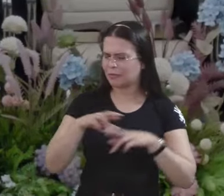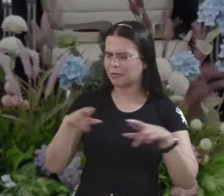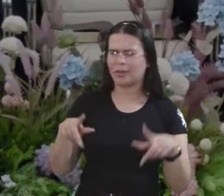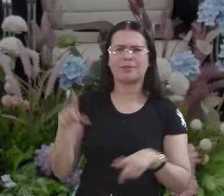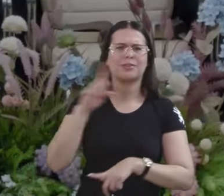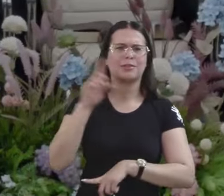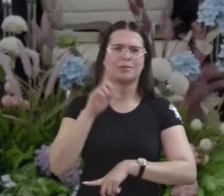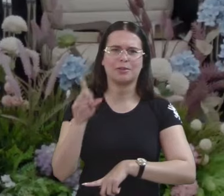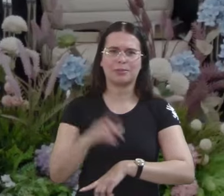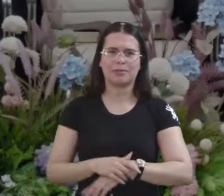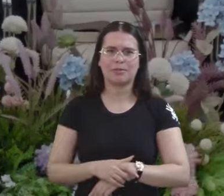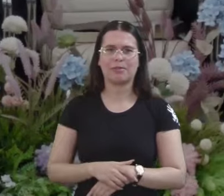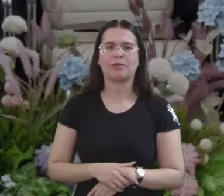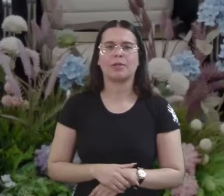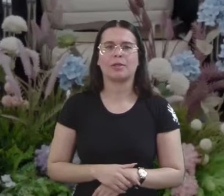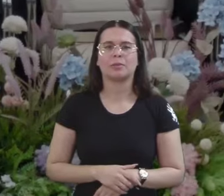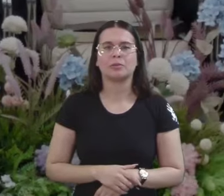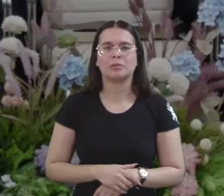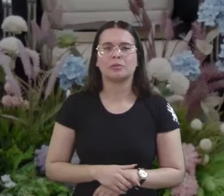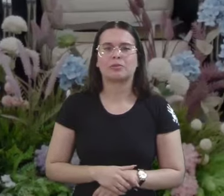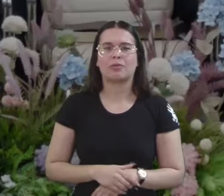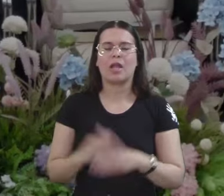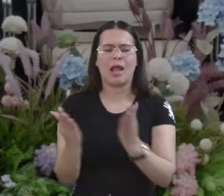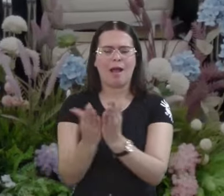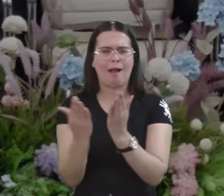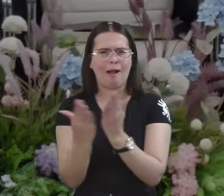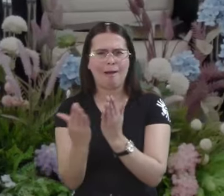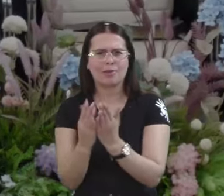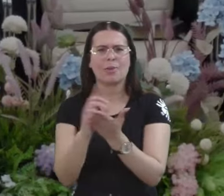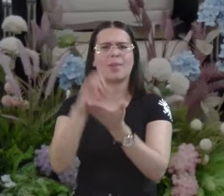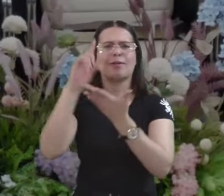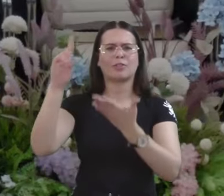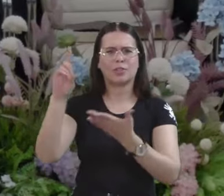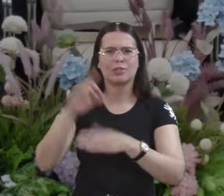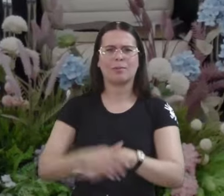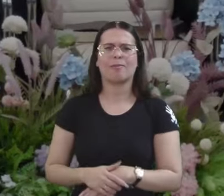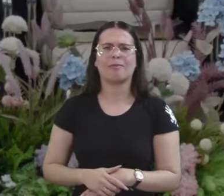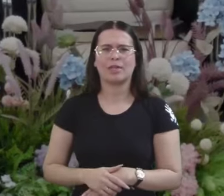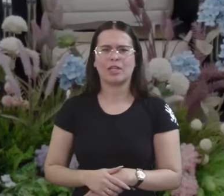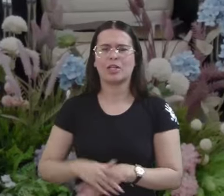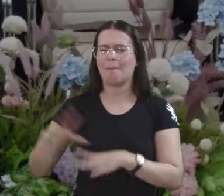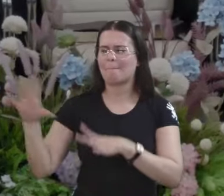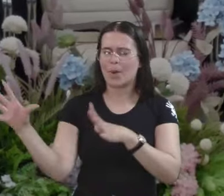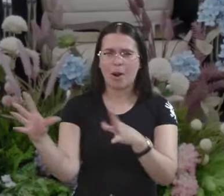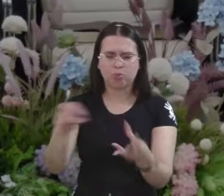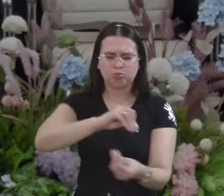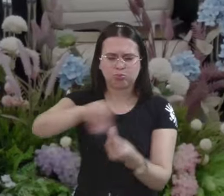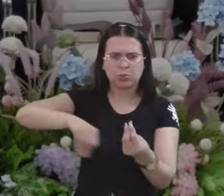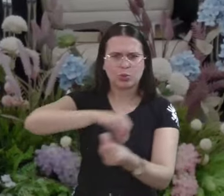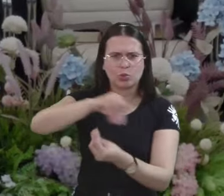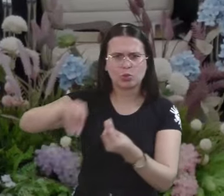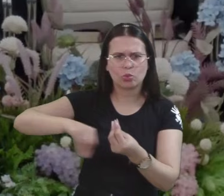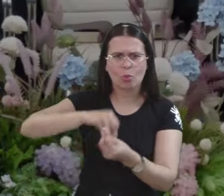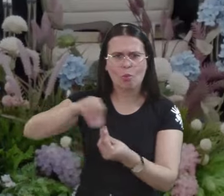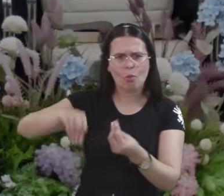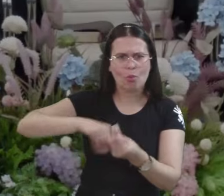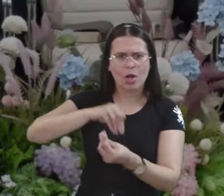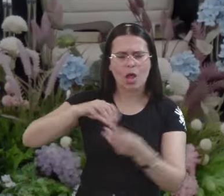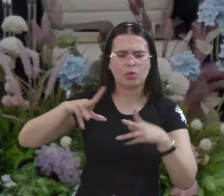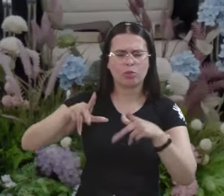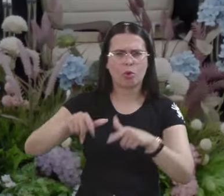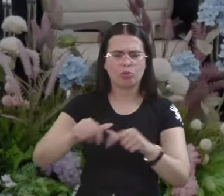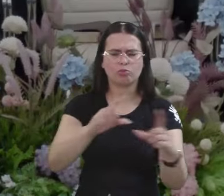mais inclusivo do que o Evangelho de Jesus Cristo. Ele chama o japonês, o branco, o brasileiro, o moreno, o pardo, o